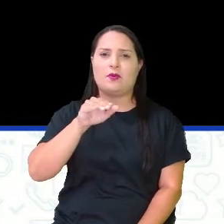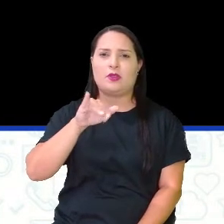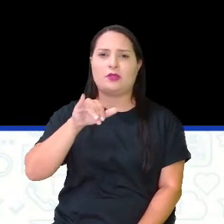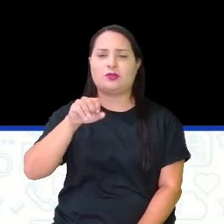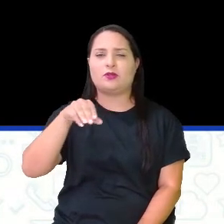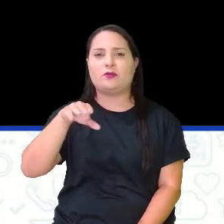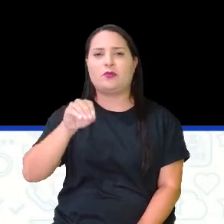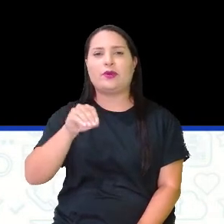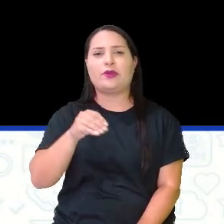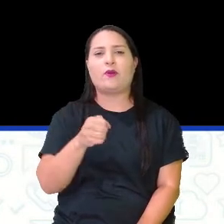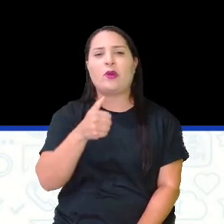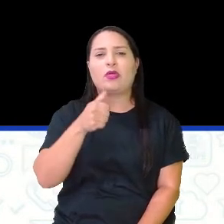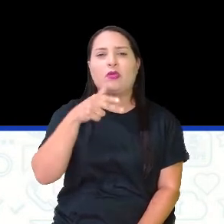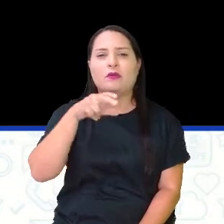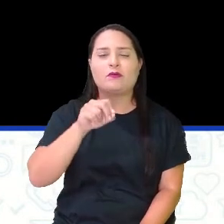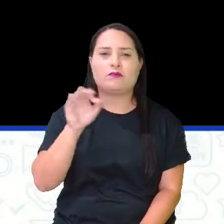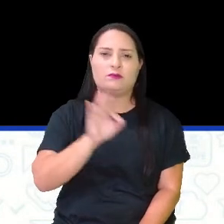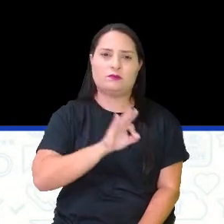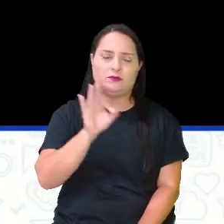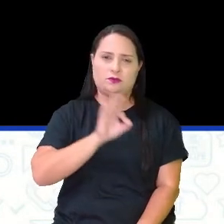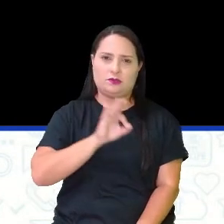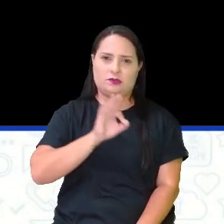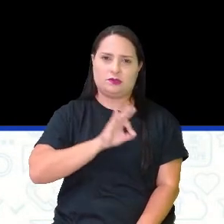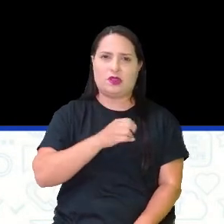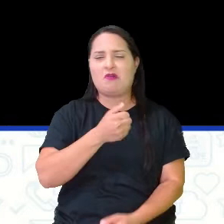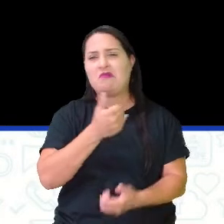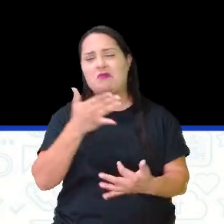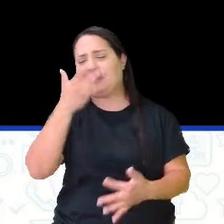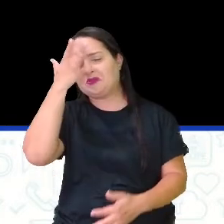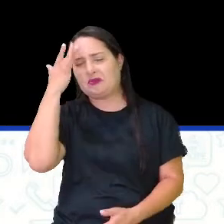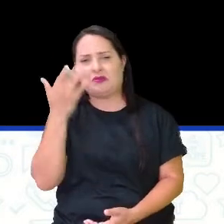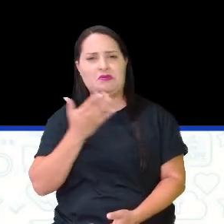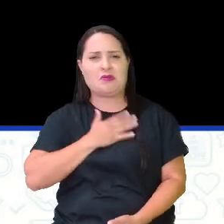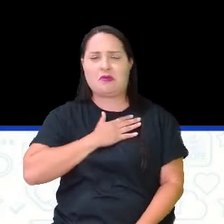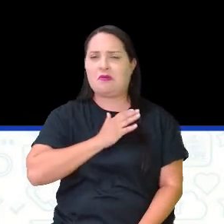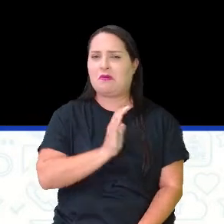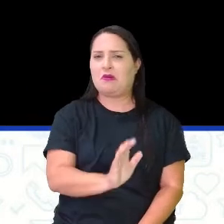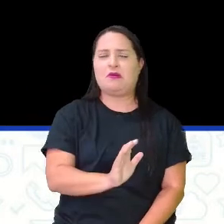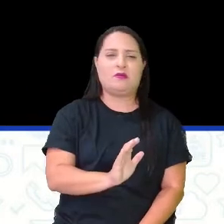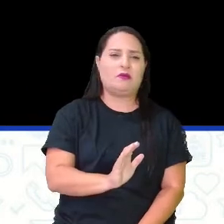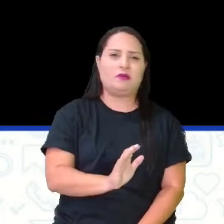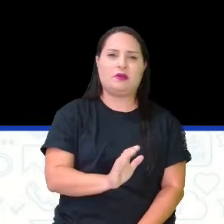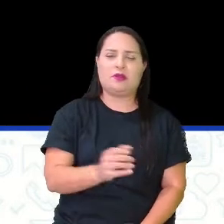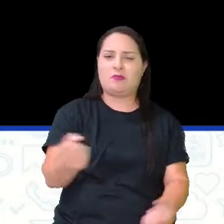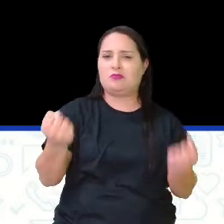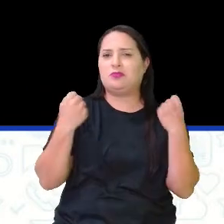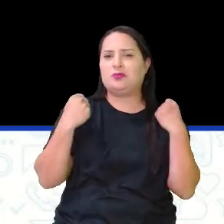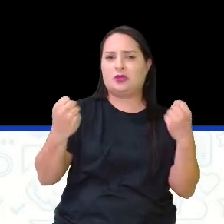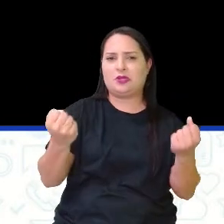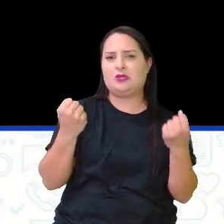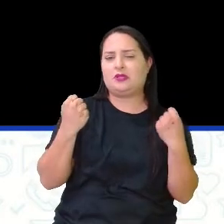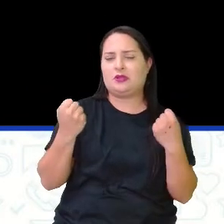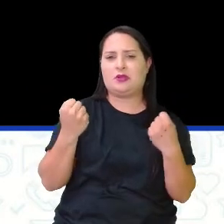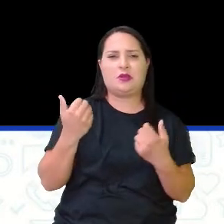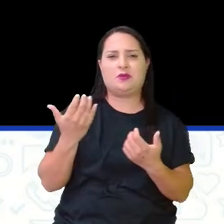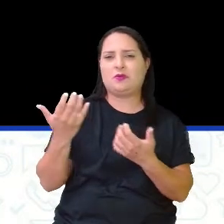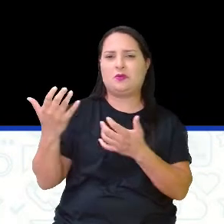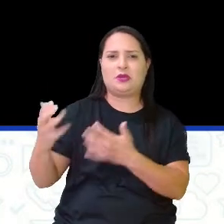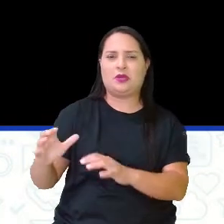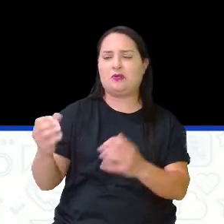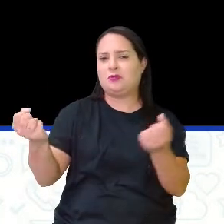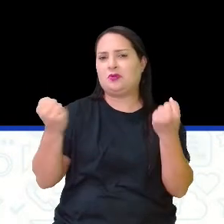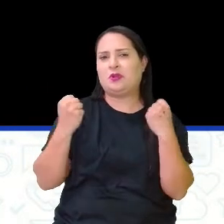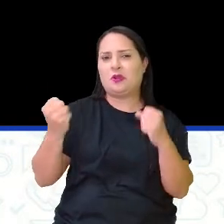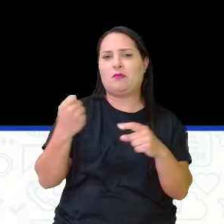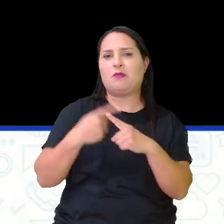15%. E aí tem muita gente que diz, eu não quero ir para musculação não, eu nunca vou fazer musculação porque